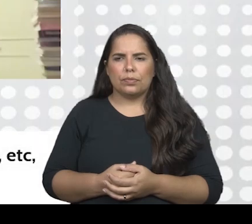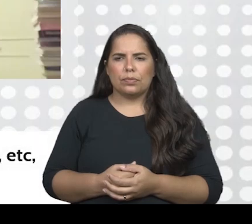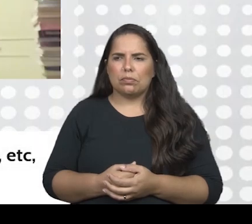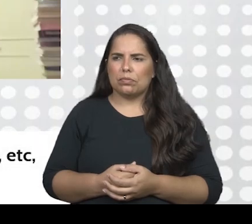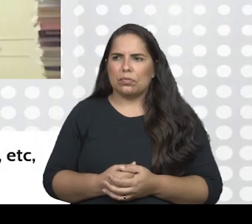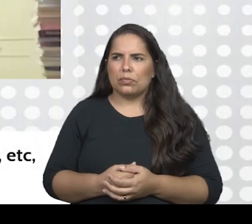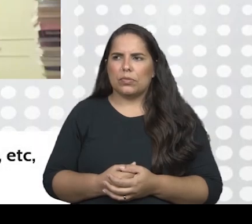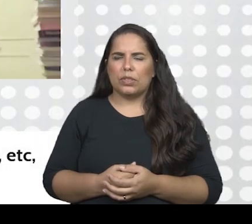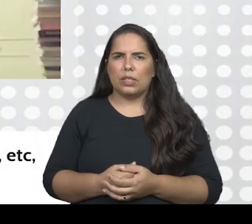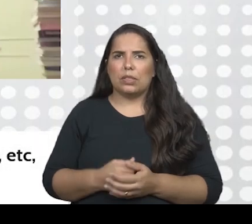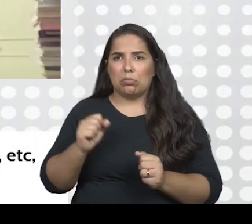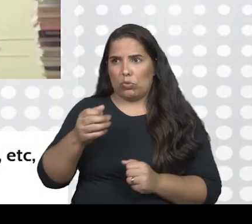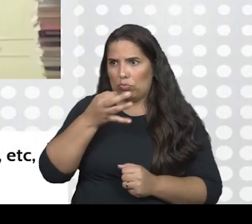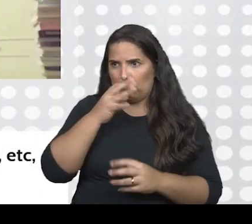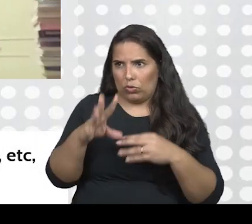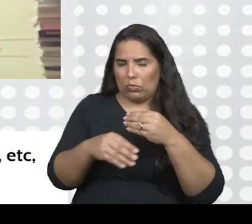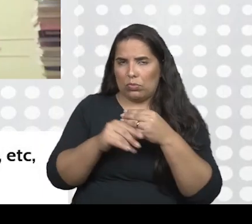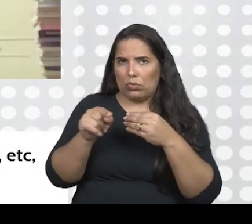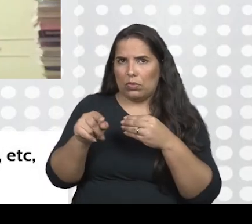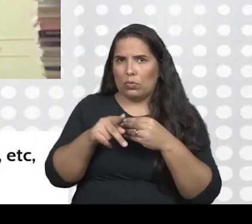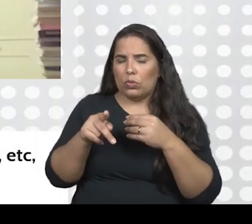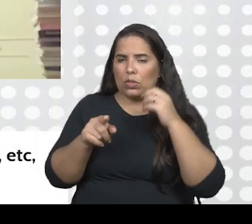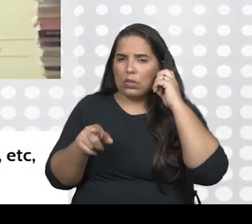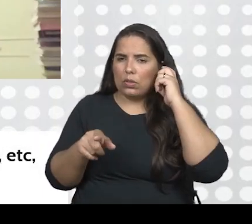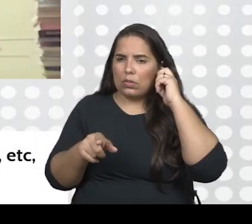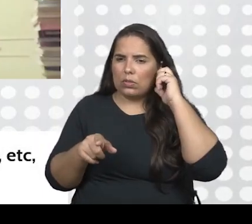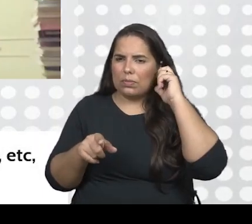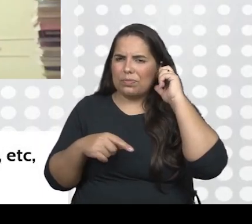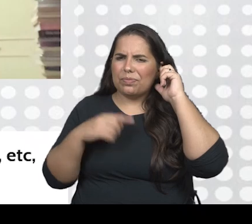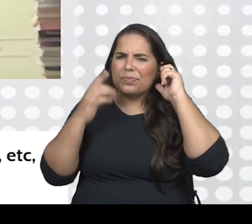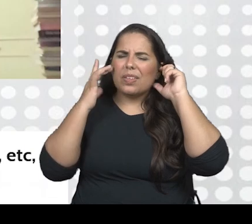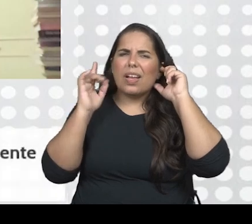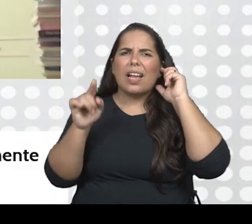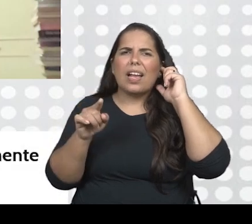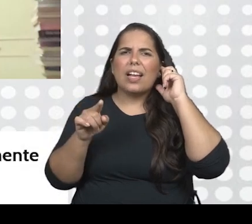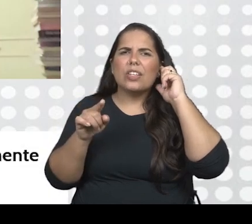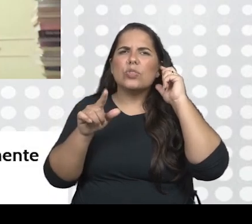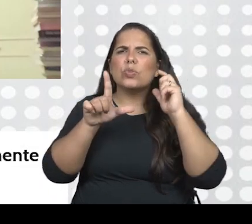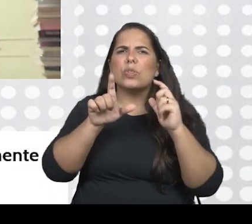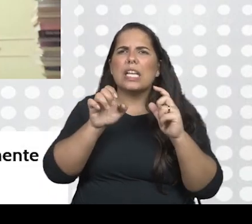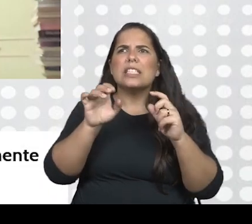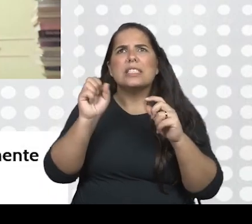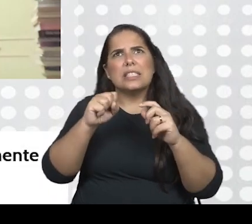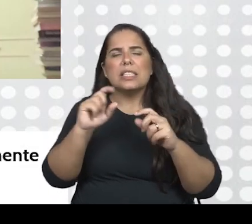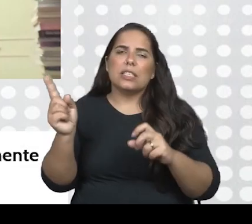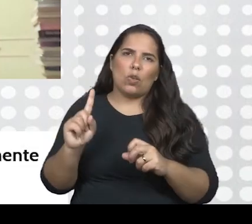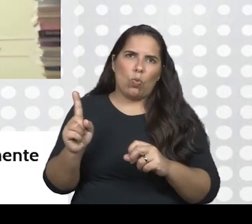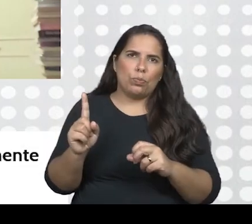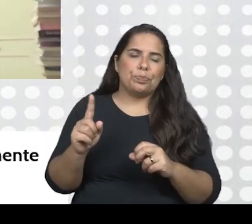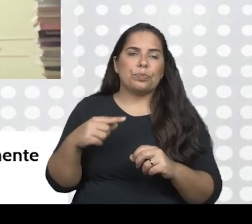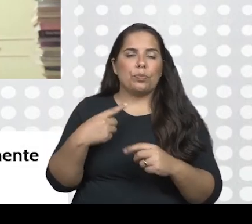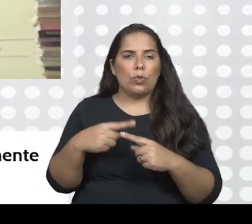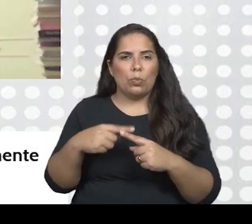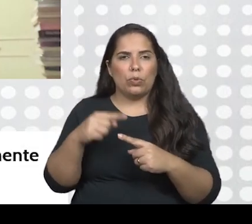Você poderia comentar, professora Márcia? Eu acho que, Leide, sim e não, porque